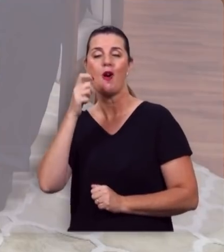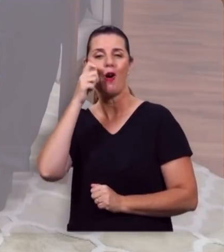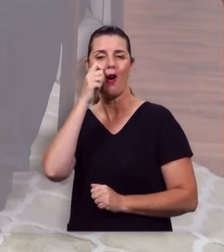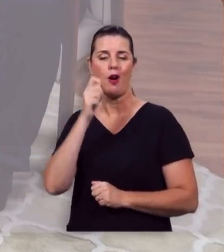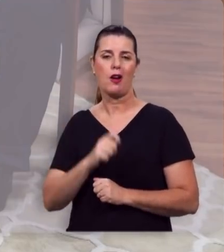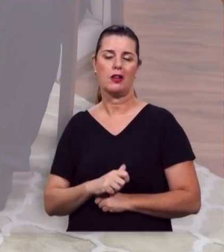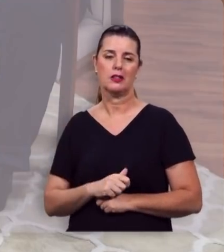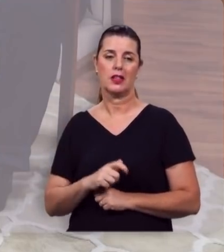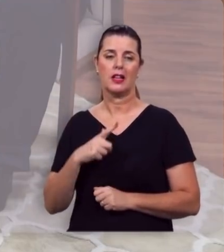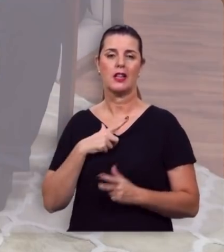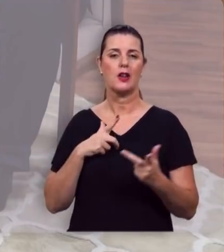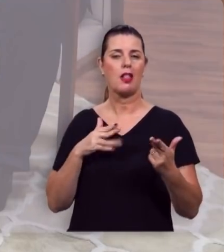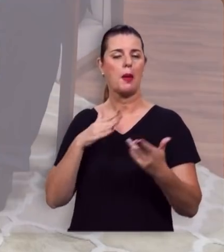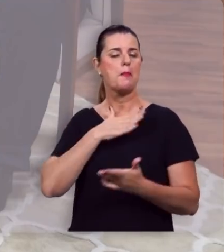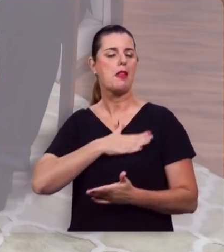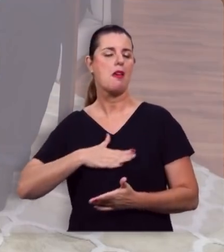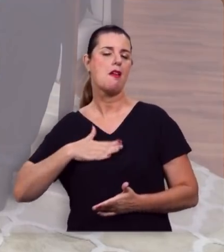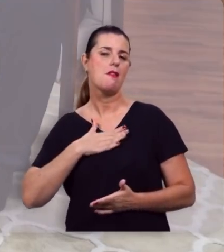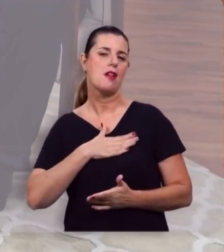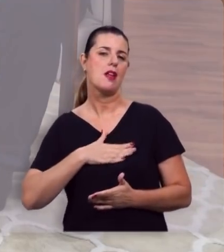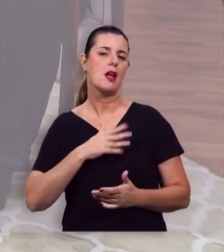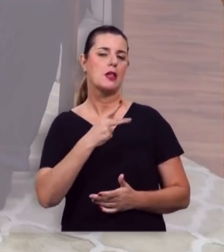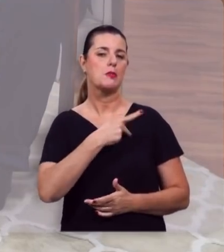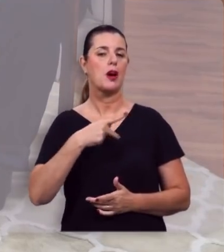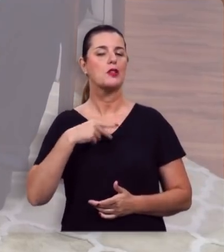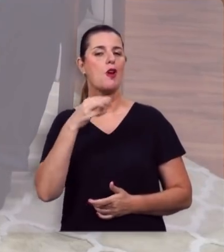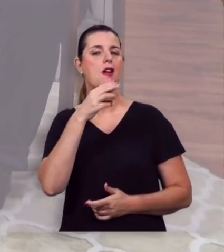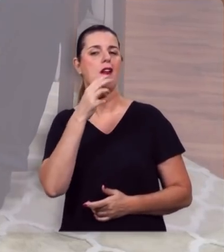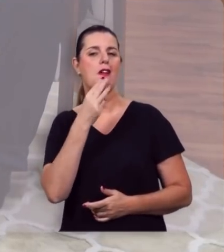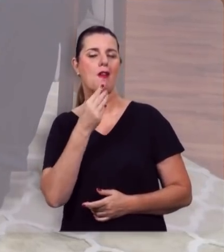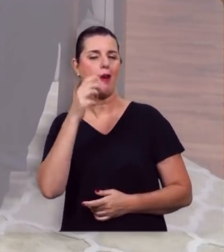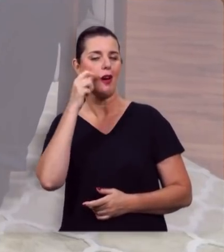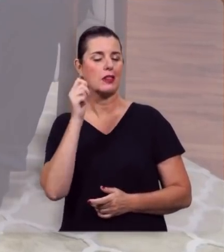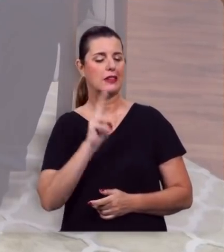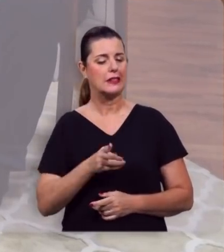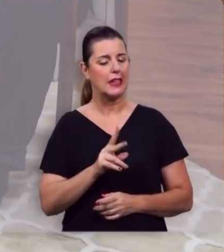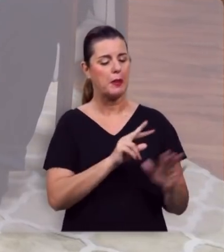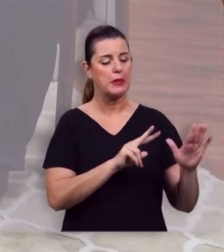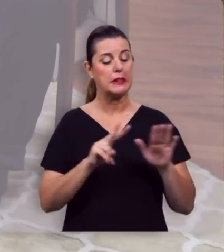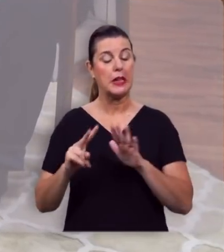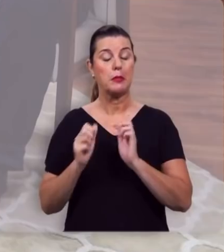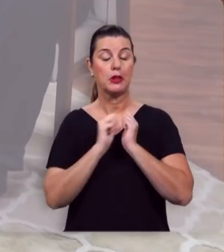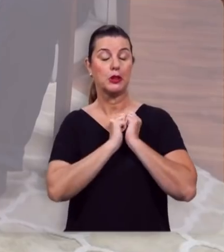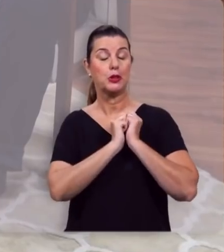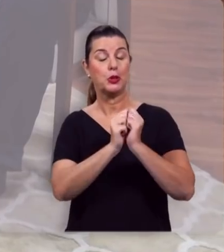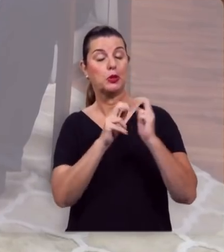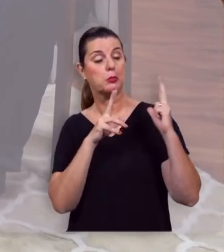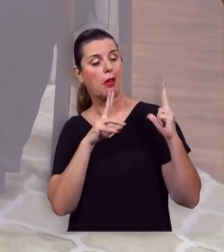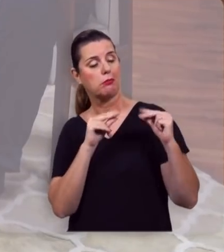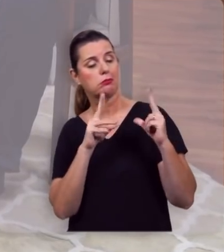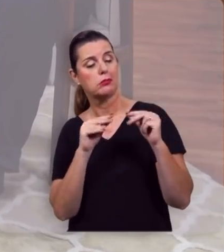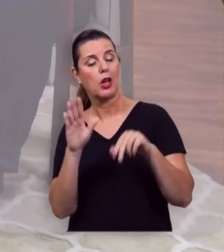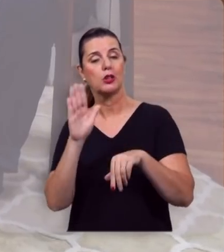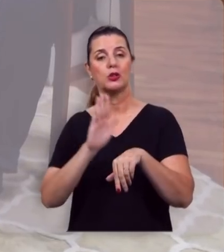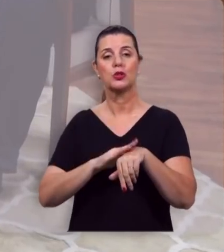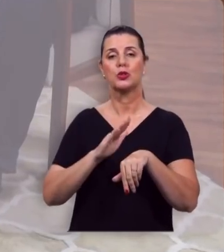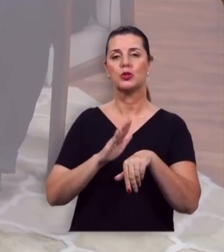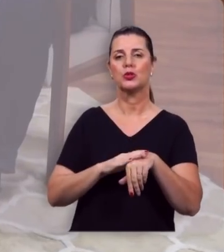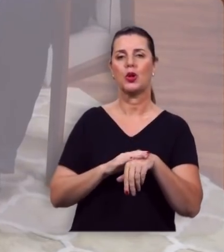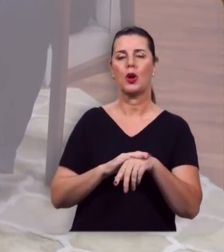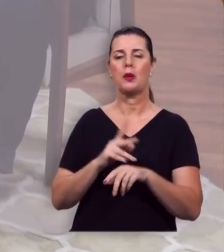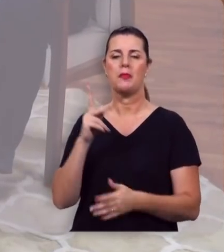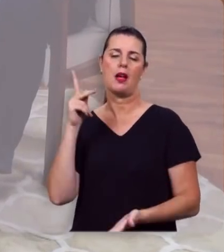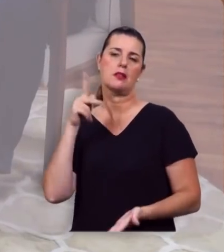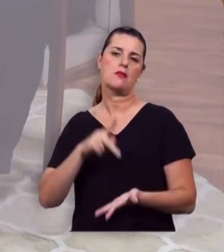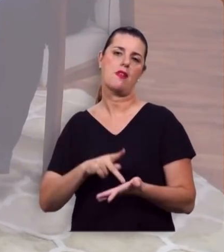Guimarães Lopes. Como tem sido um privilégio, pastor Rosser, poder a cada semana estar aqui ao seu lado conversando sobre